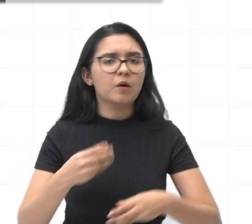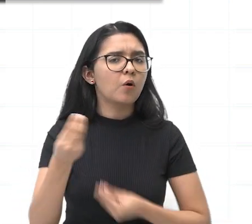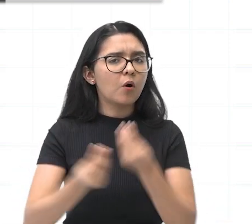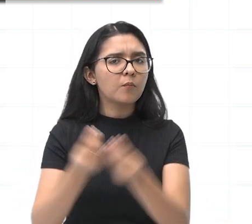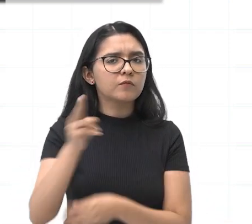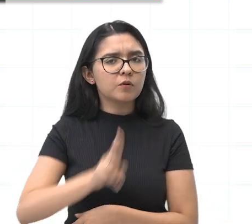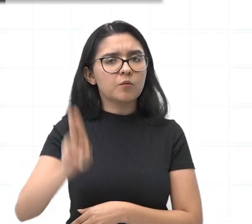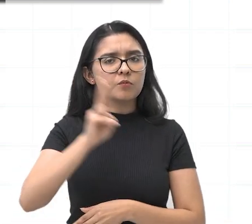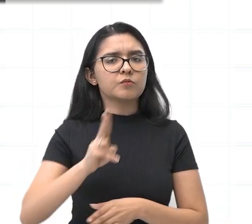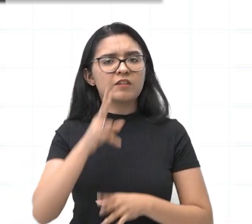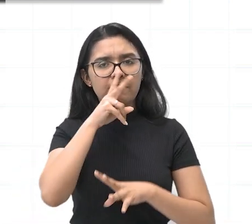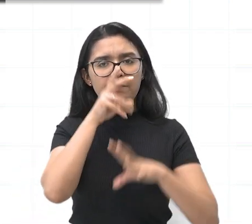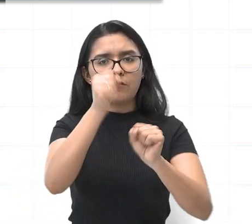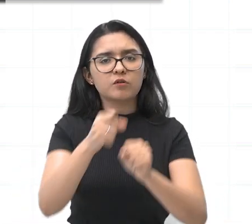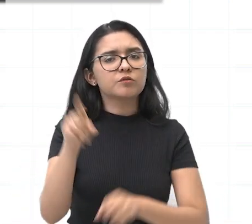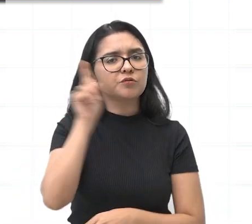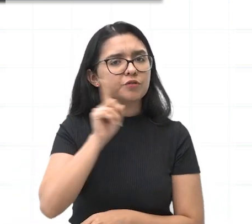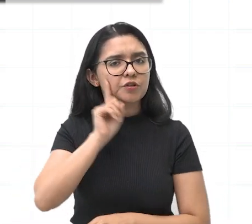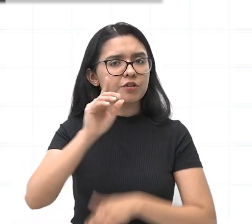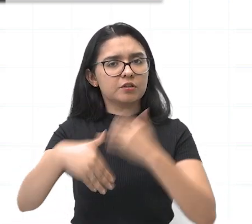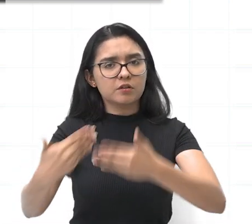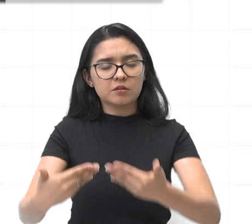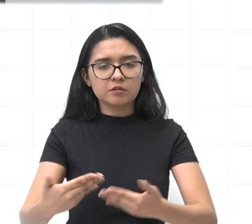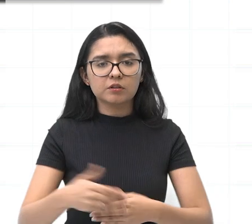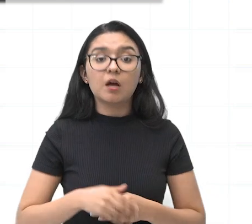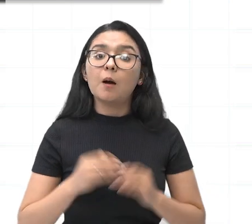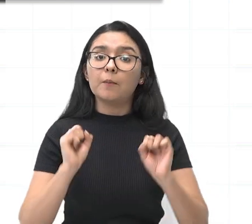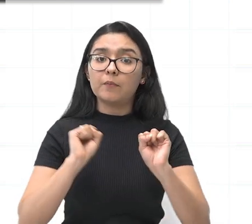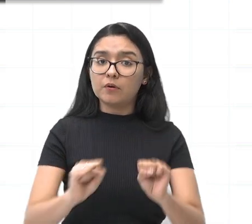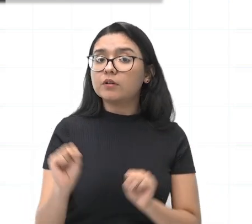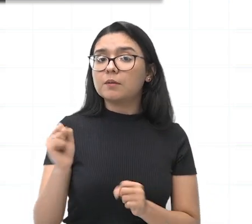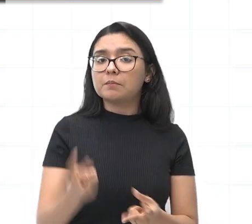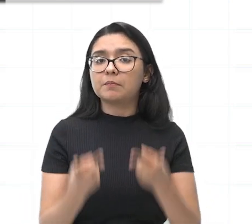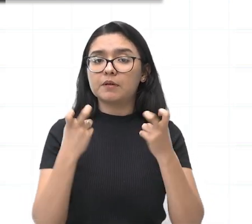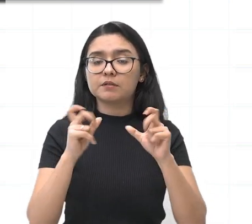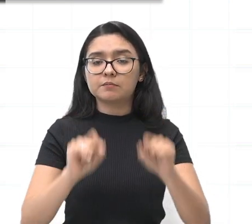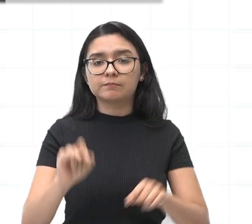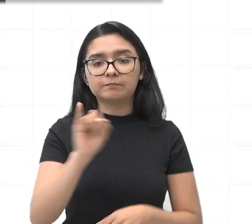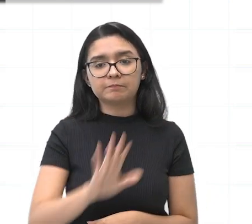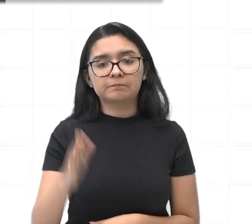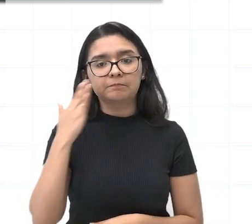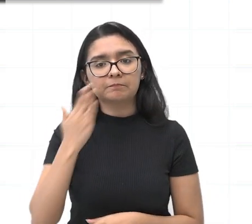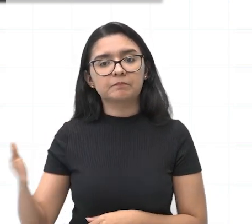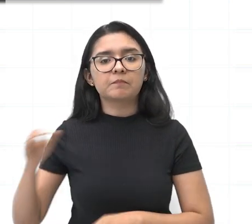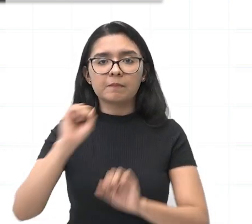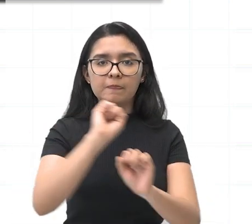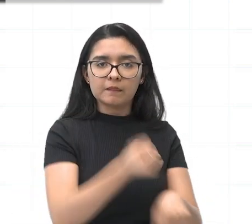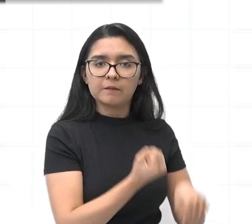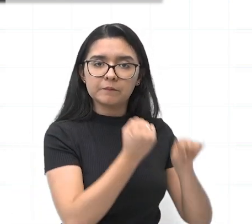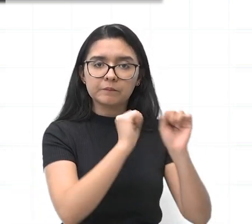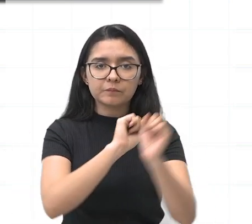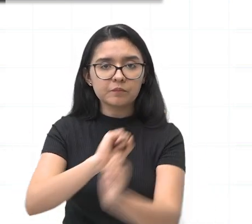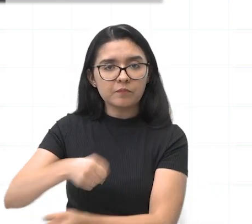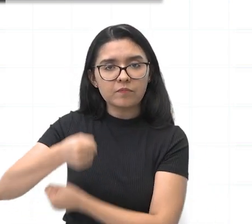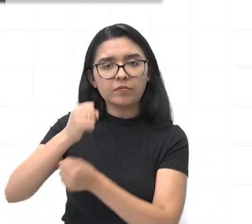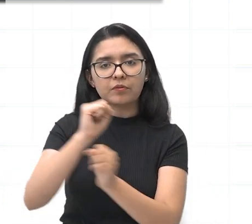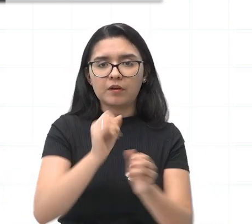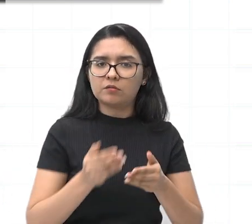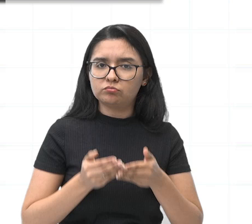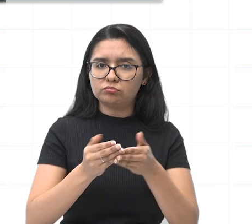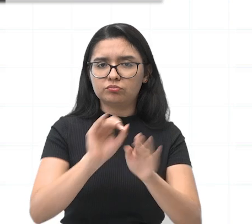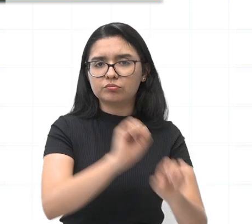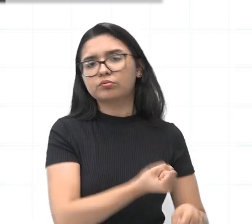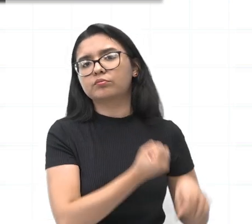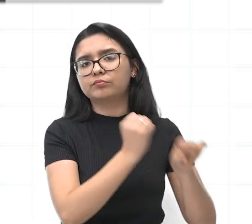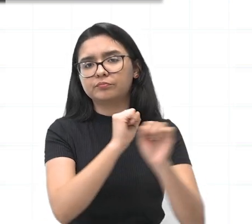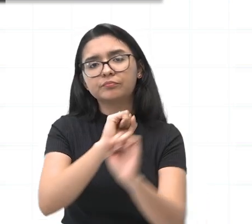usa força no seu dia a dia? A gente pode observar aí, ó, no remar, na canoa, né? Quando você está ali remando